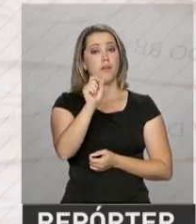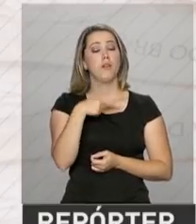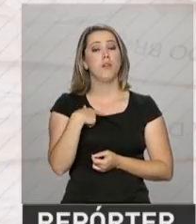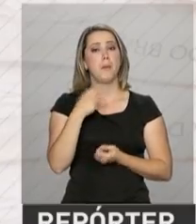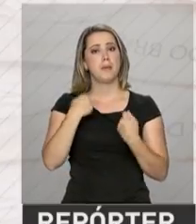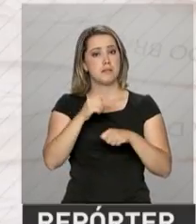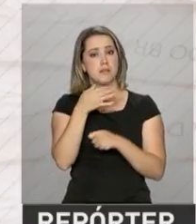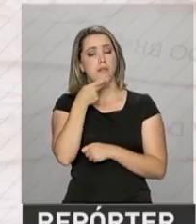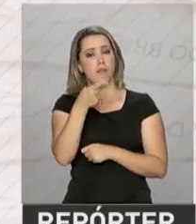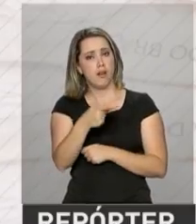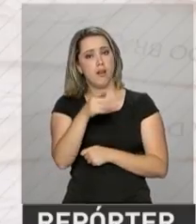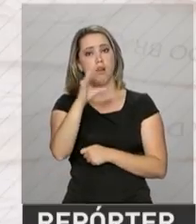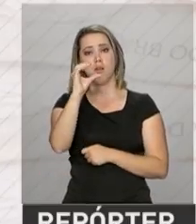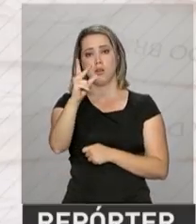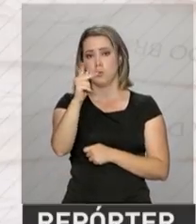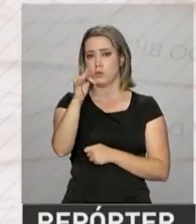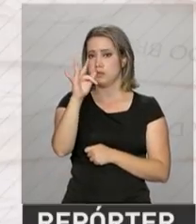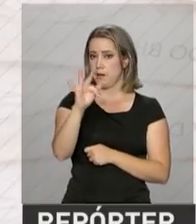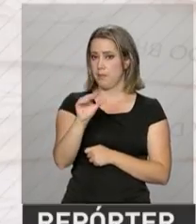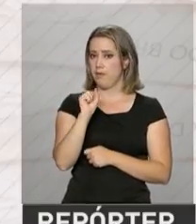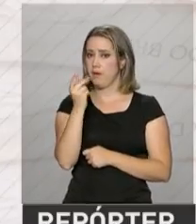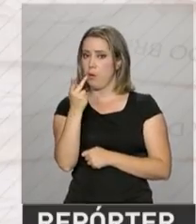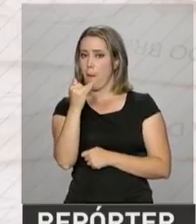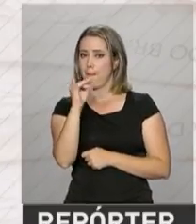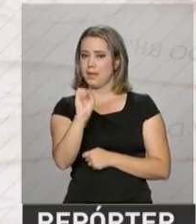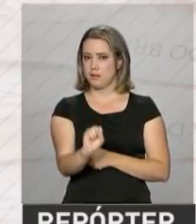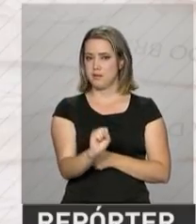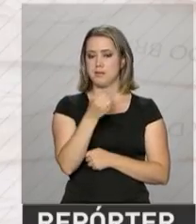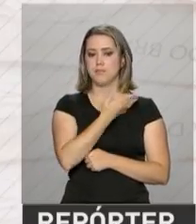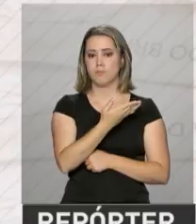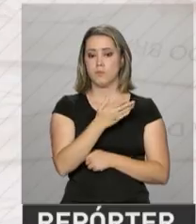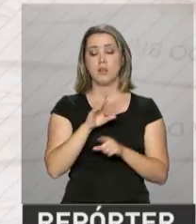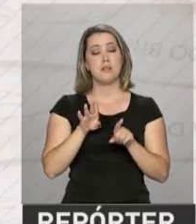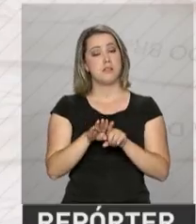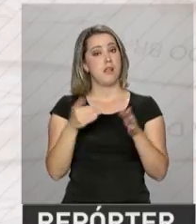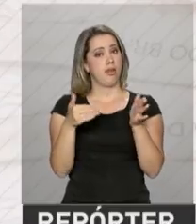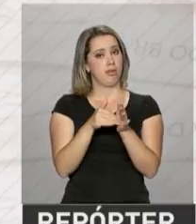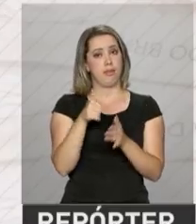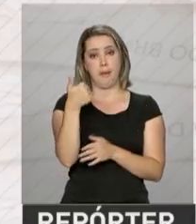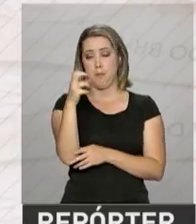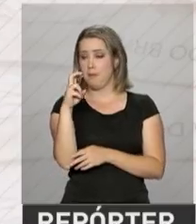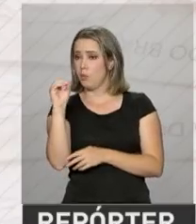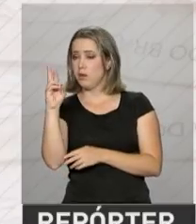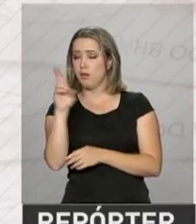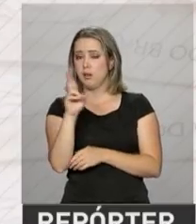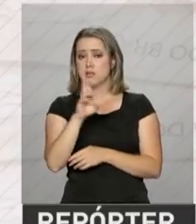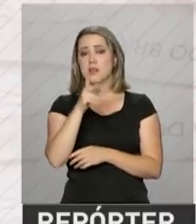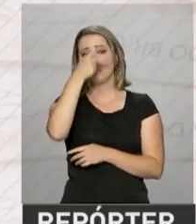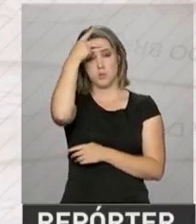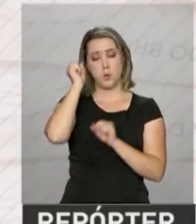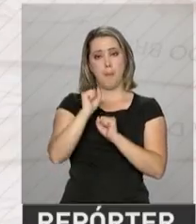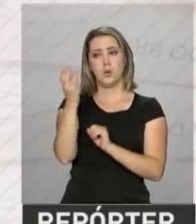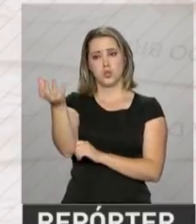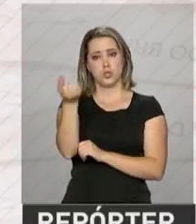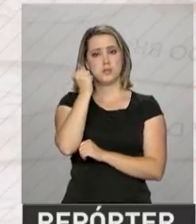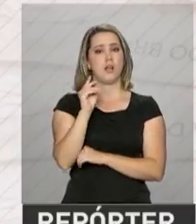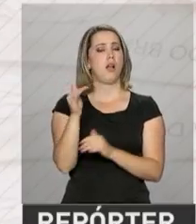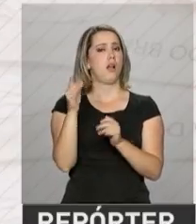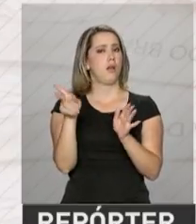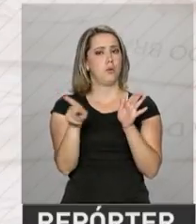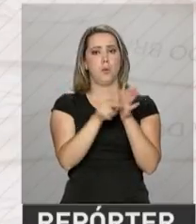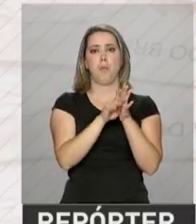preciso informar o número do CPF ou do PIS/PASEP. Se for receber até R$ 1.500, o trabalhador pode sacar o dinheiro no